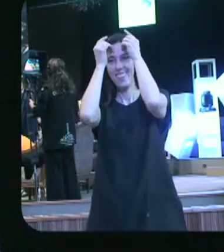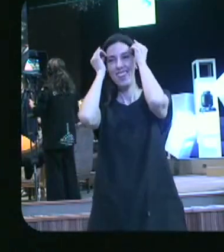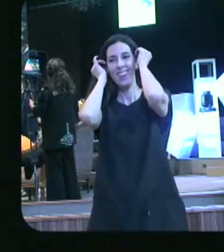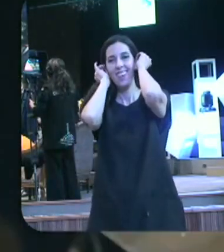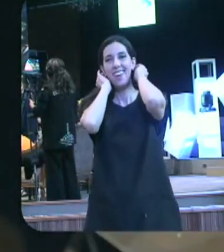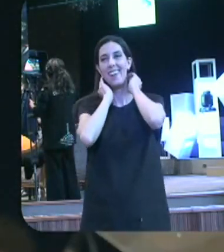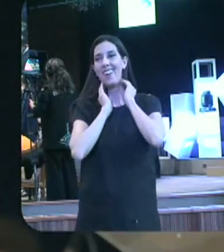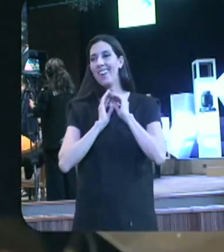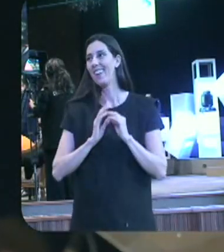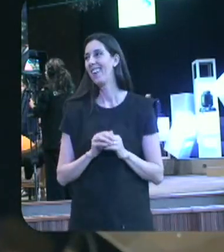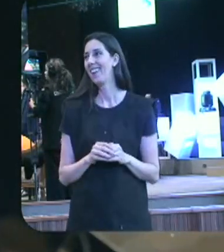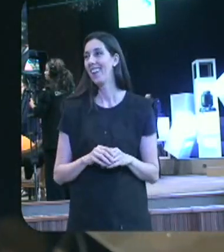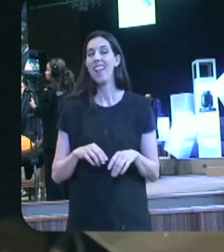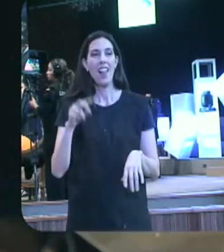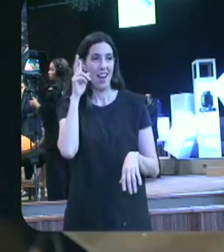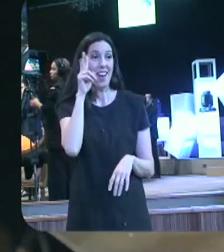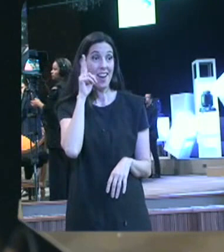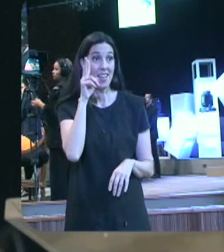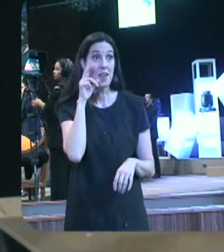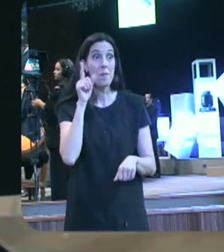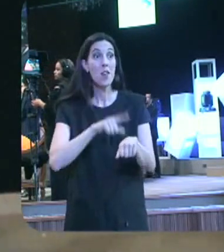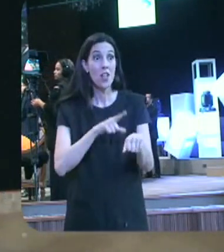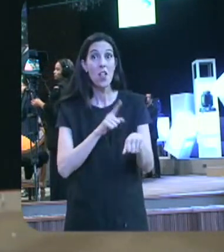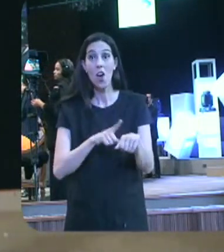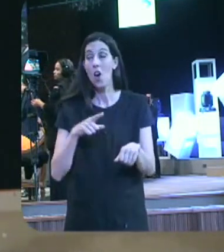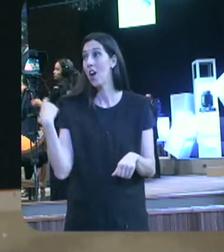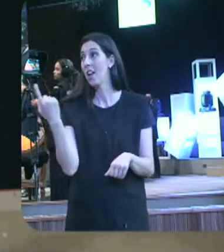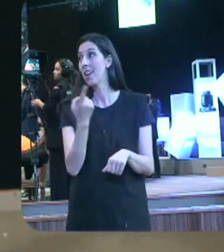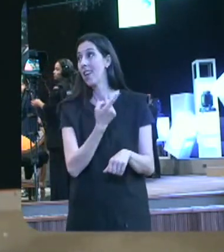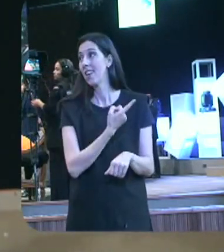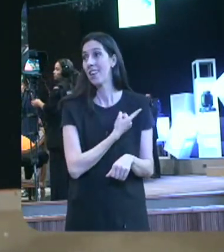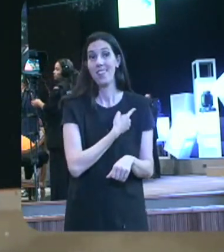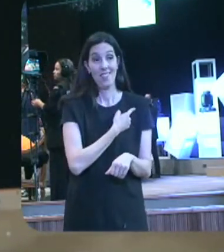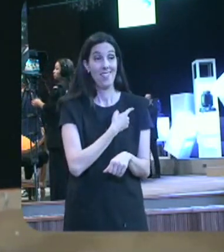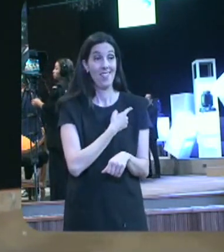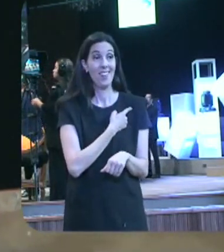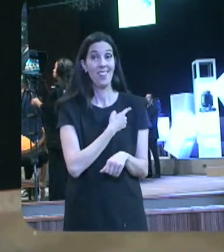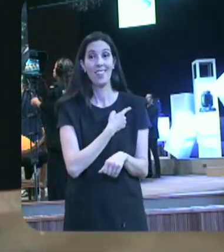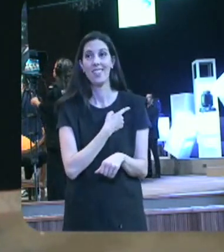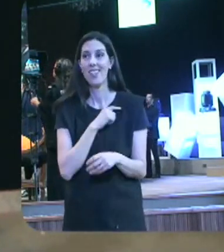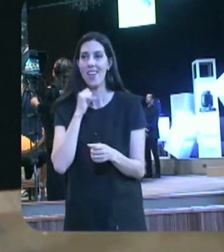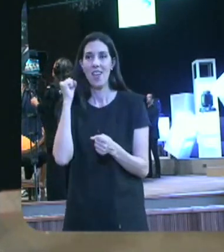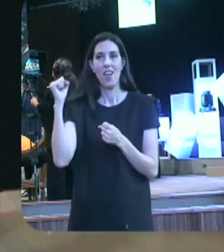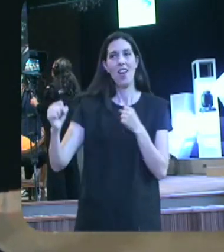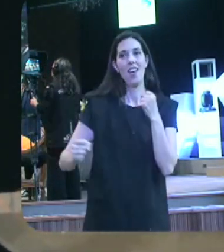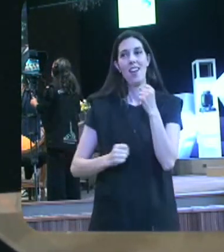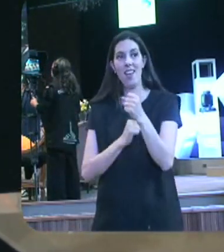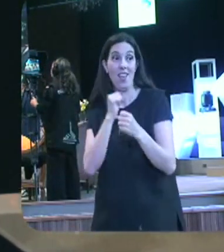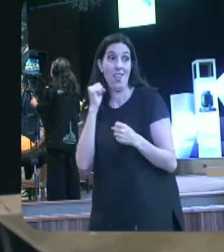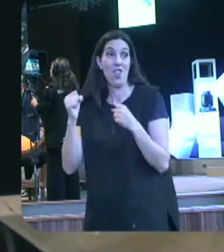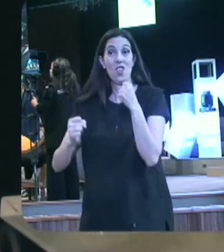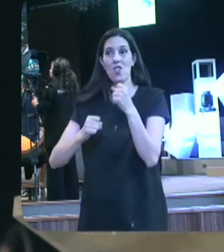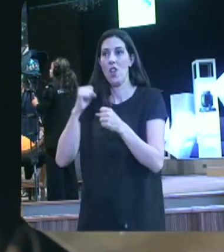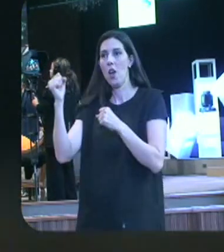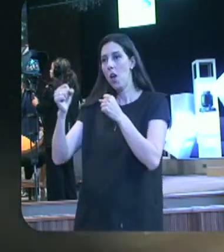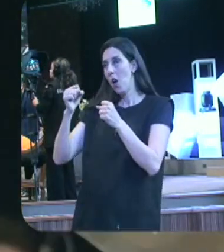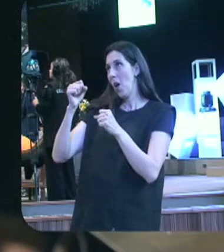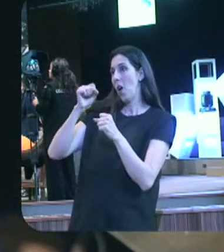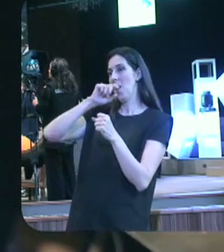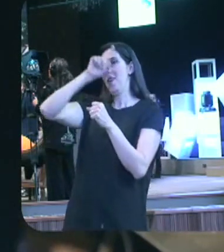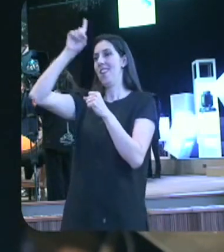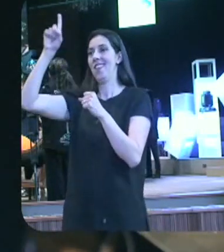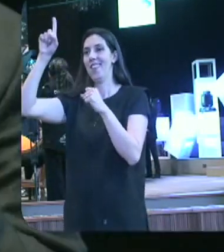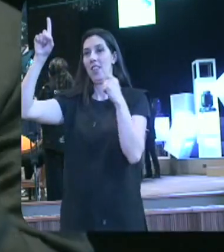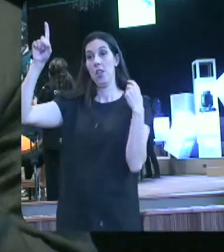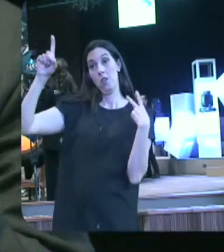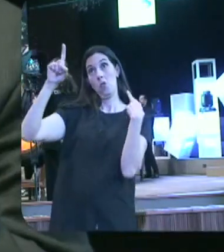lembra, quando a gente pula no colo do Pai, a gente perde o controle. Ele vai nos levar,